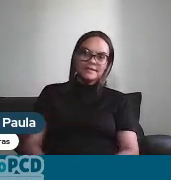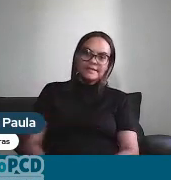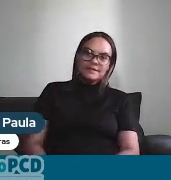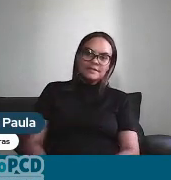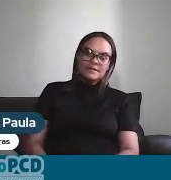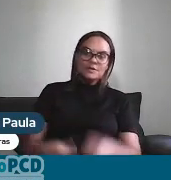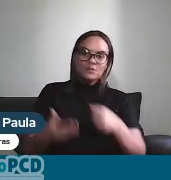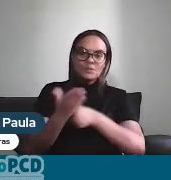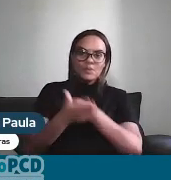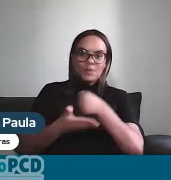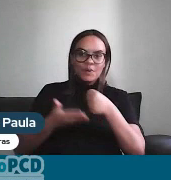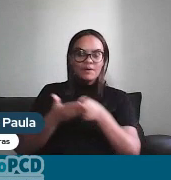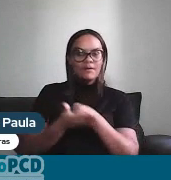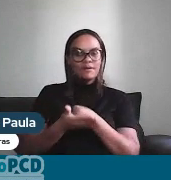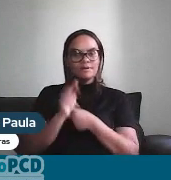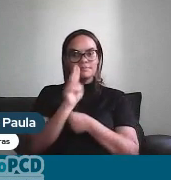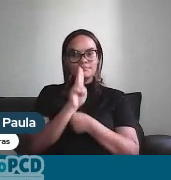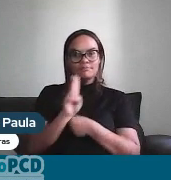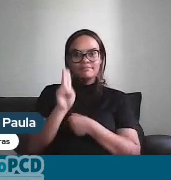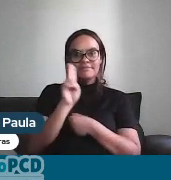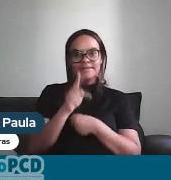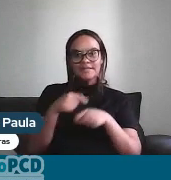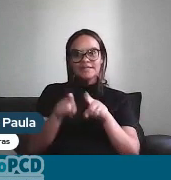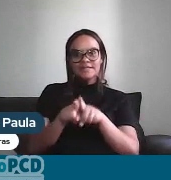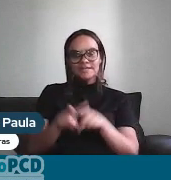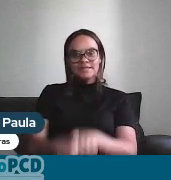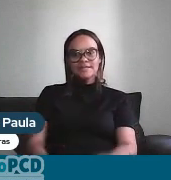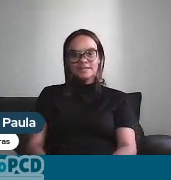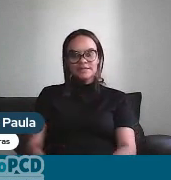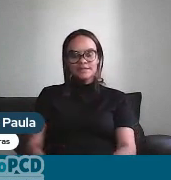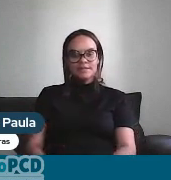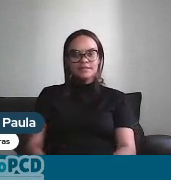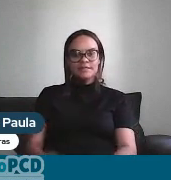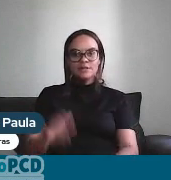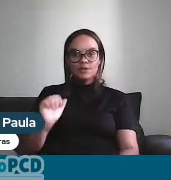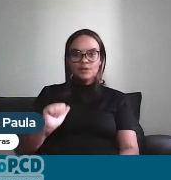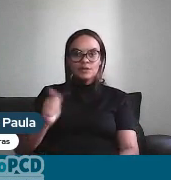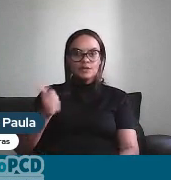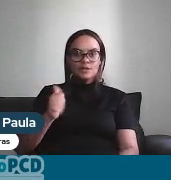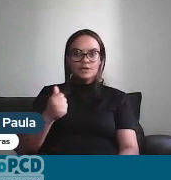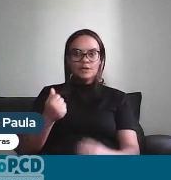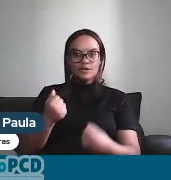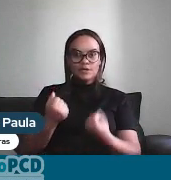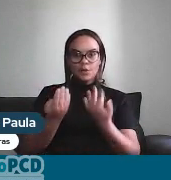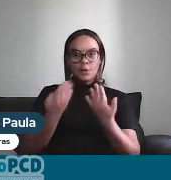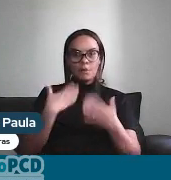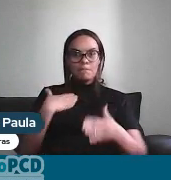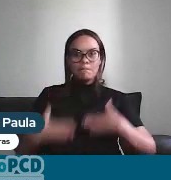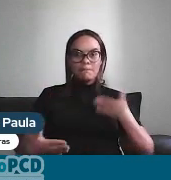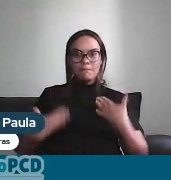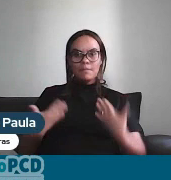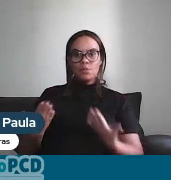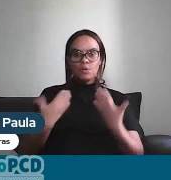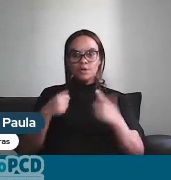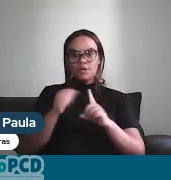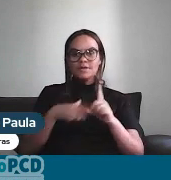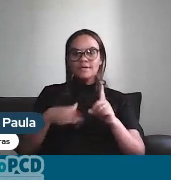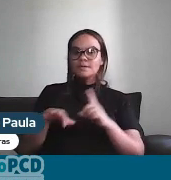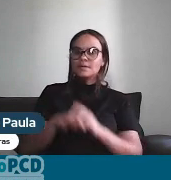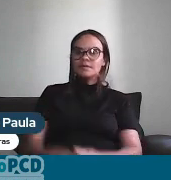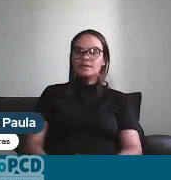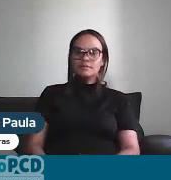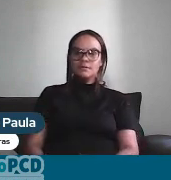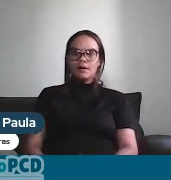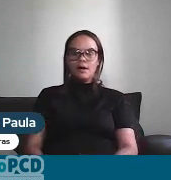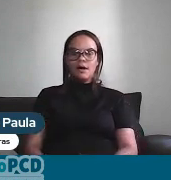que nós utilizaremos também na avaliação biopsicossocial da pessoa com deficiência. Mas